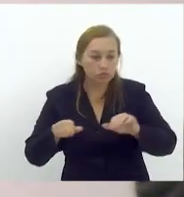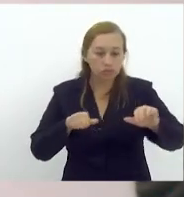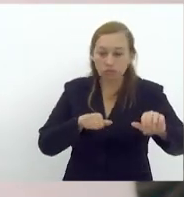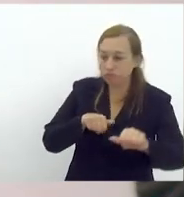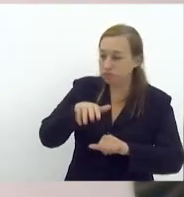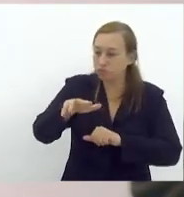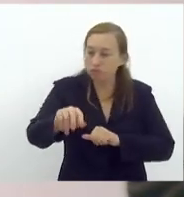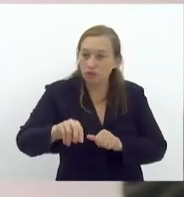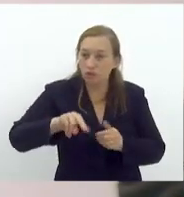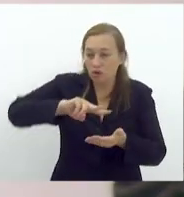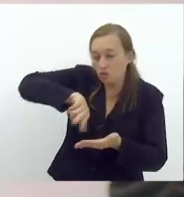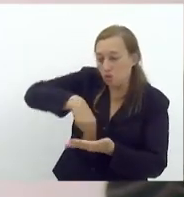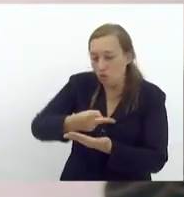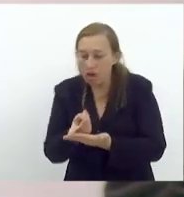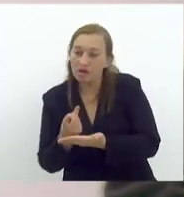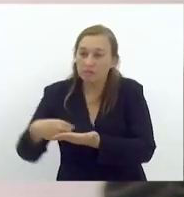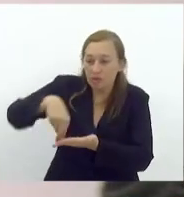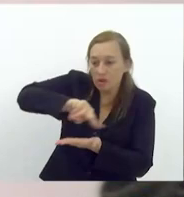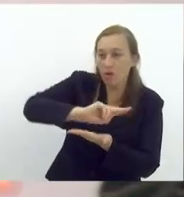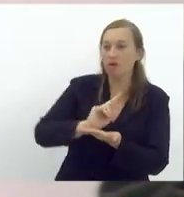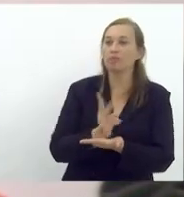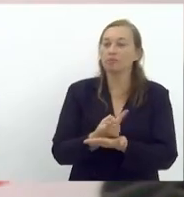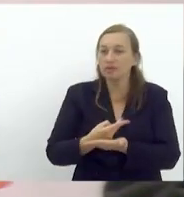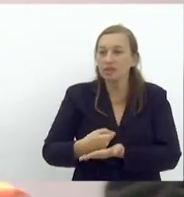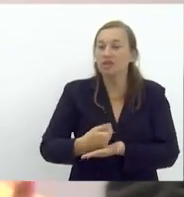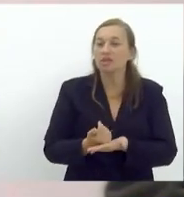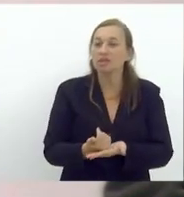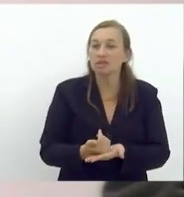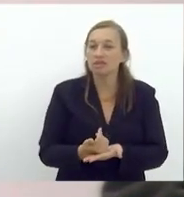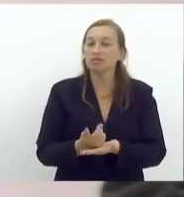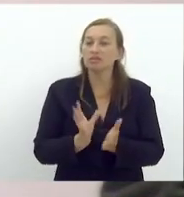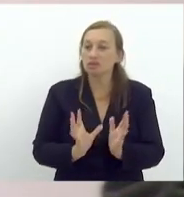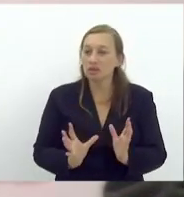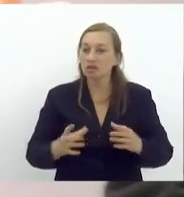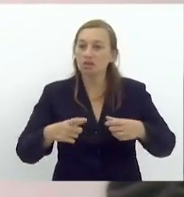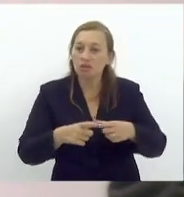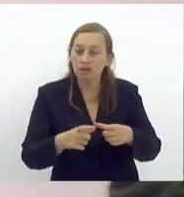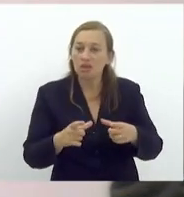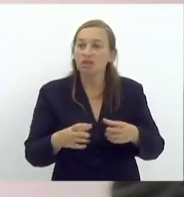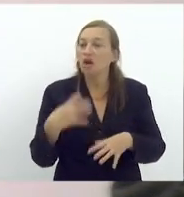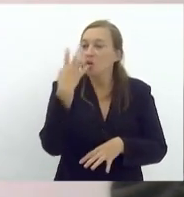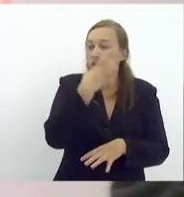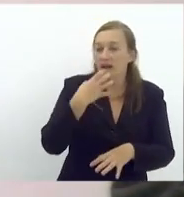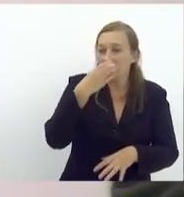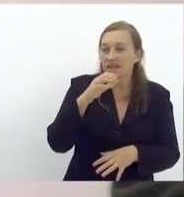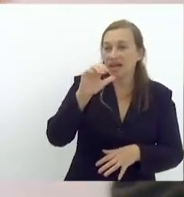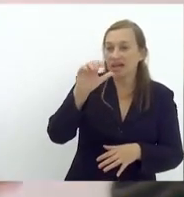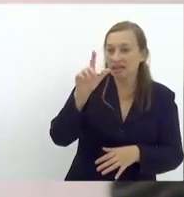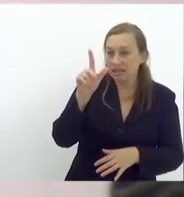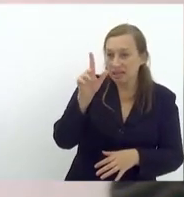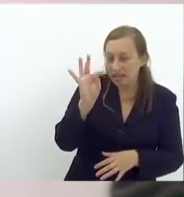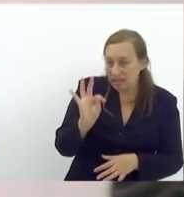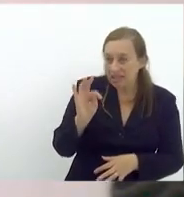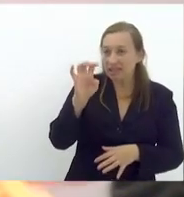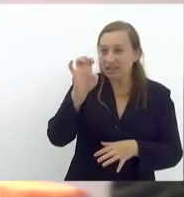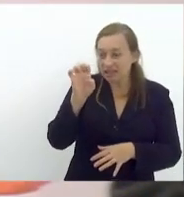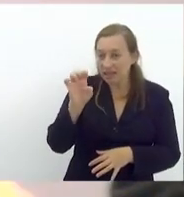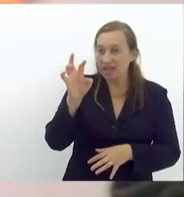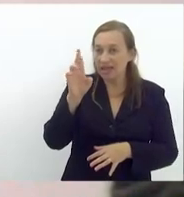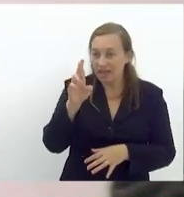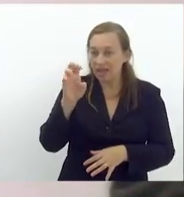dia 5 de agosto vai rolar a primeira edição de uma roda na na bomba vai ser o canta Teresa vai ter Acabei de fazer o convite